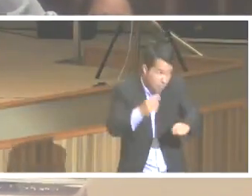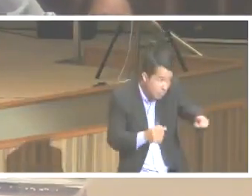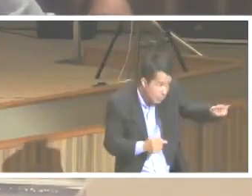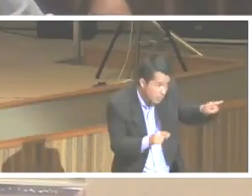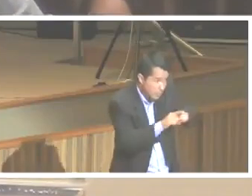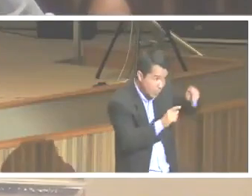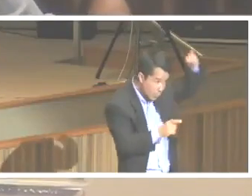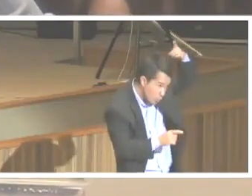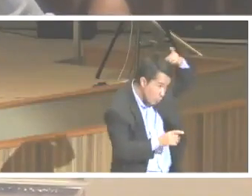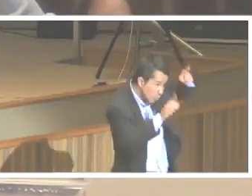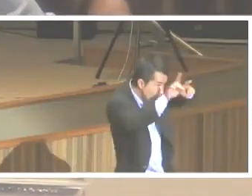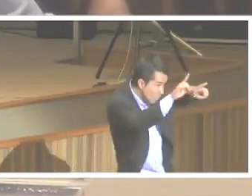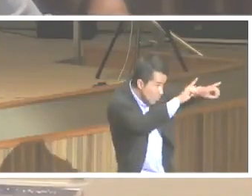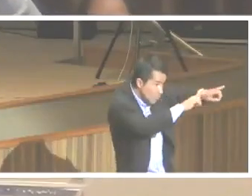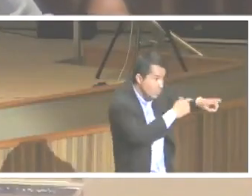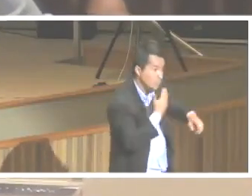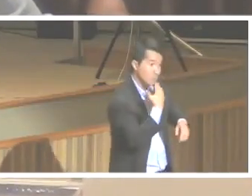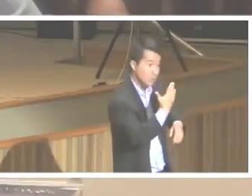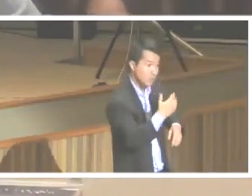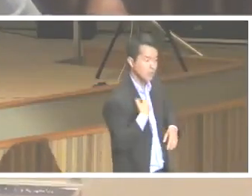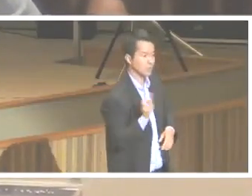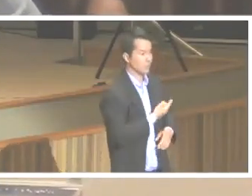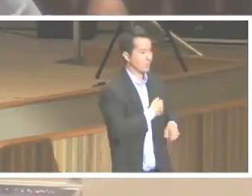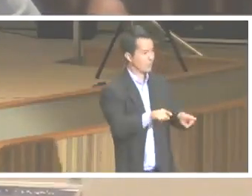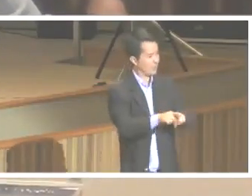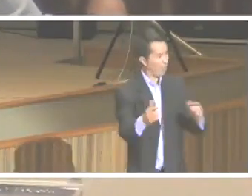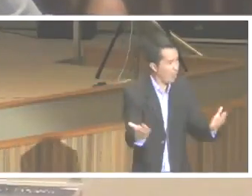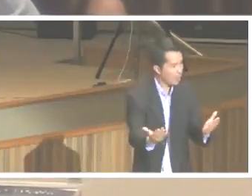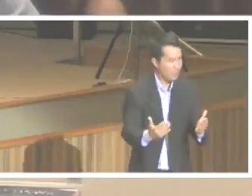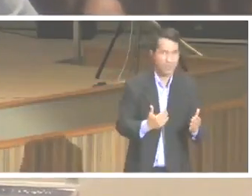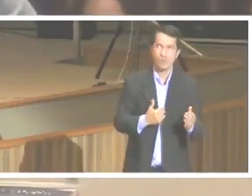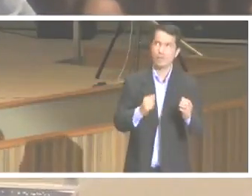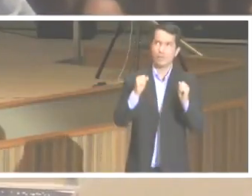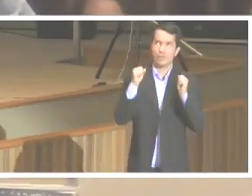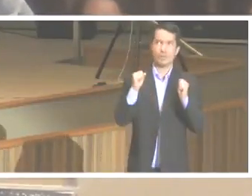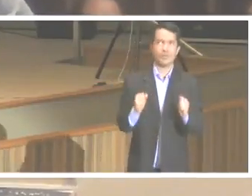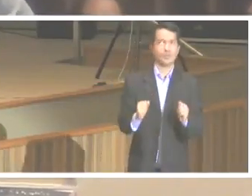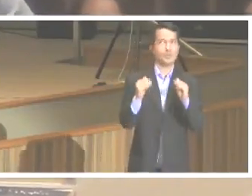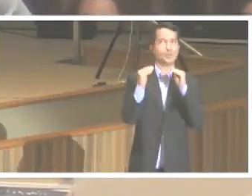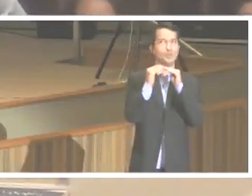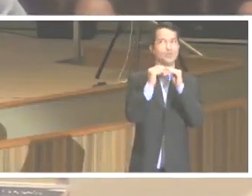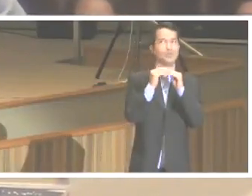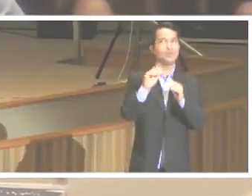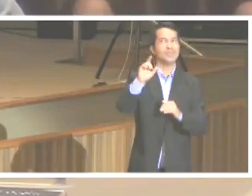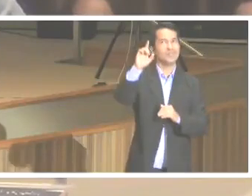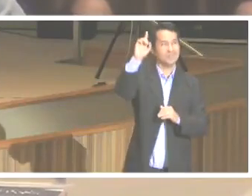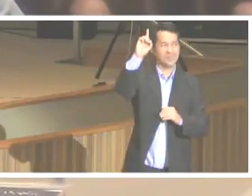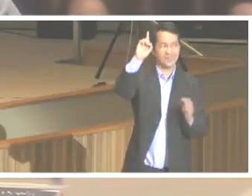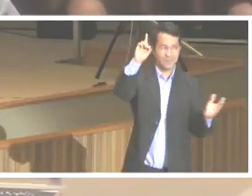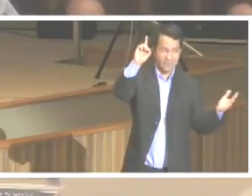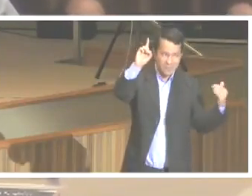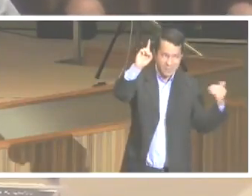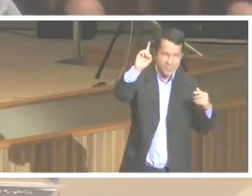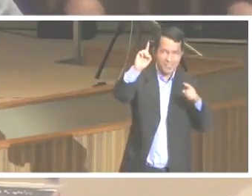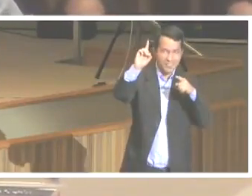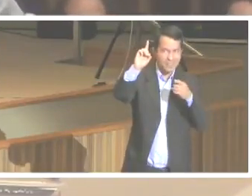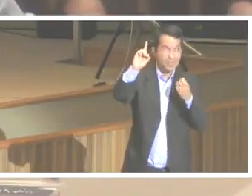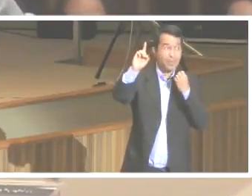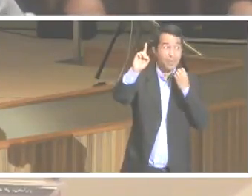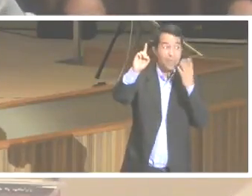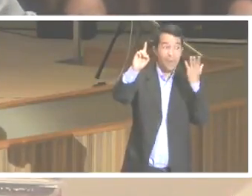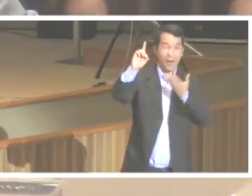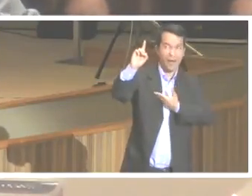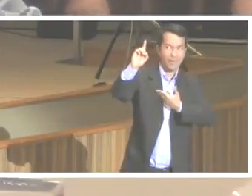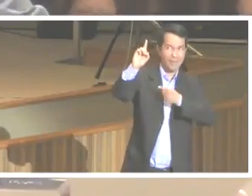ele propõe é um alto negócio vem aqui que eu te digo ele é bom amigo ele quer